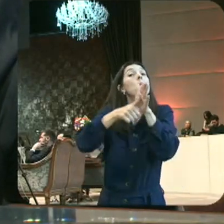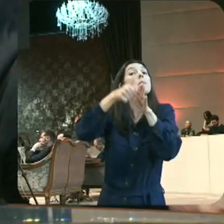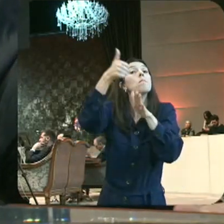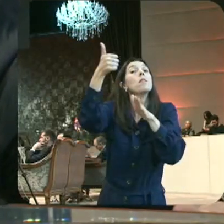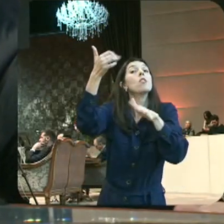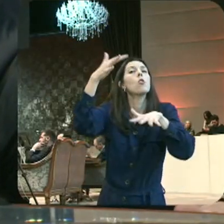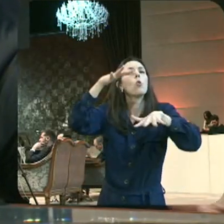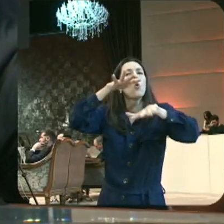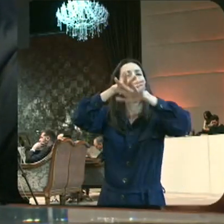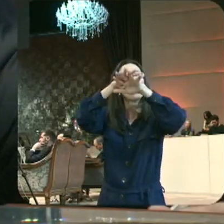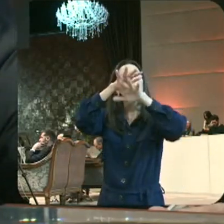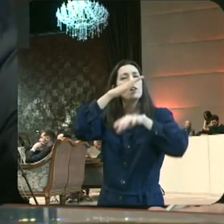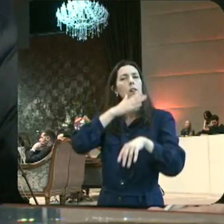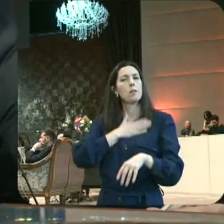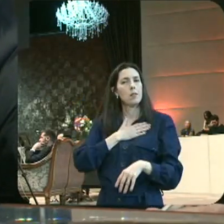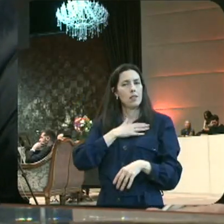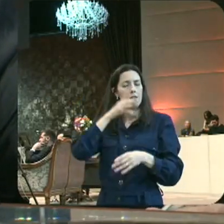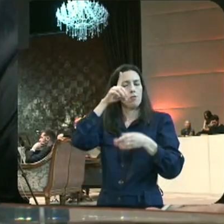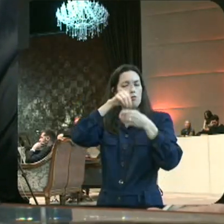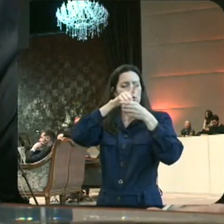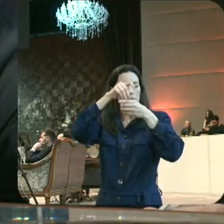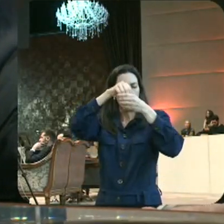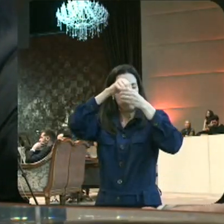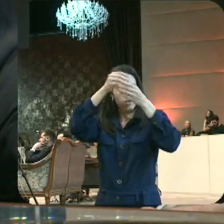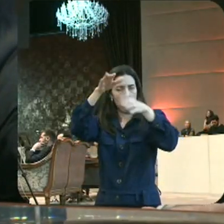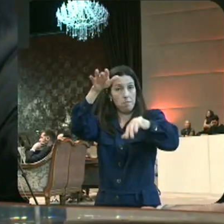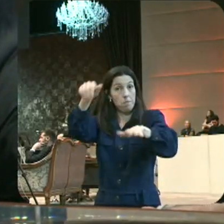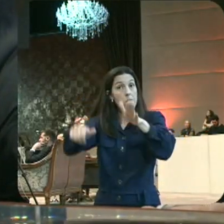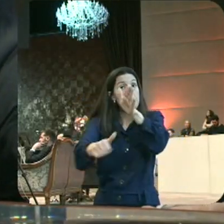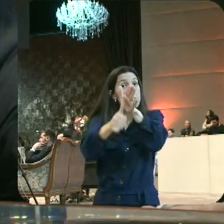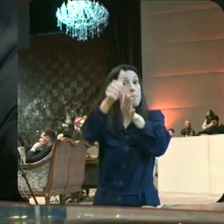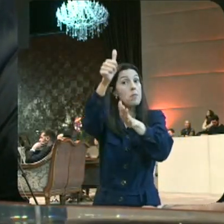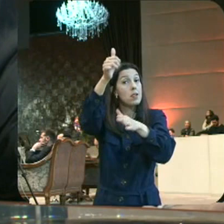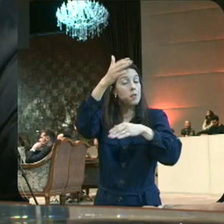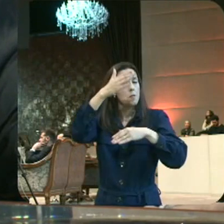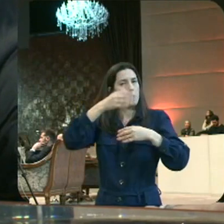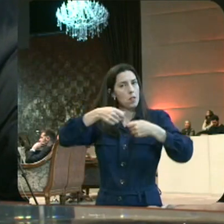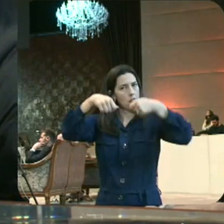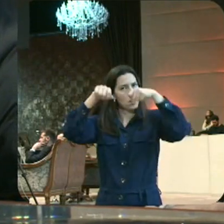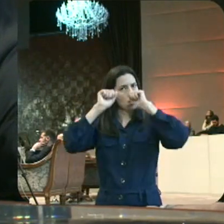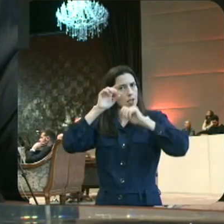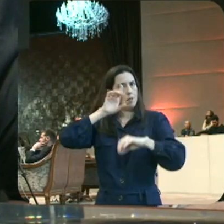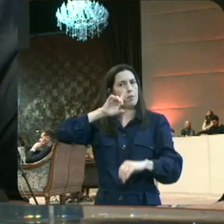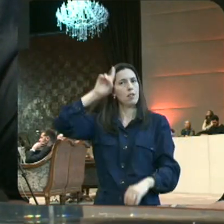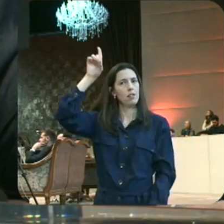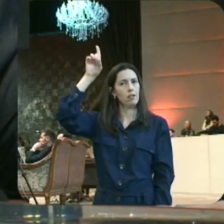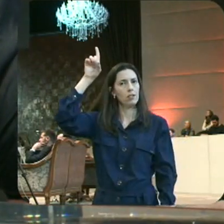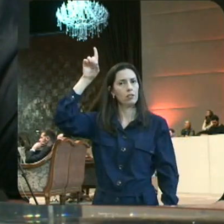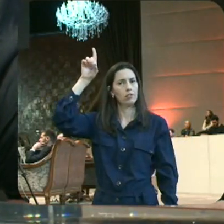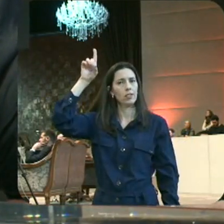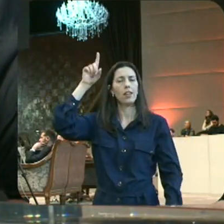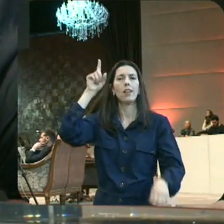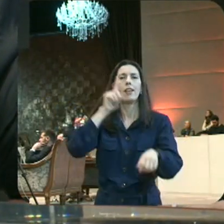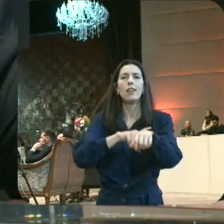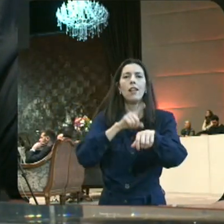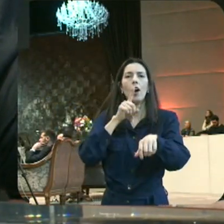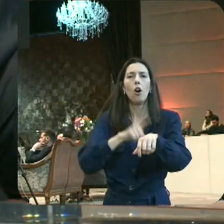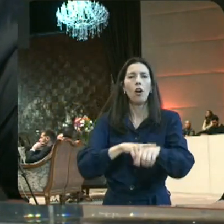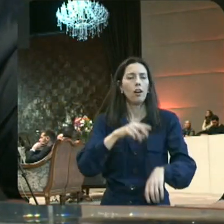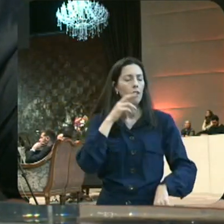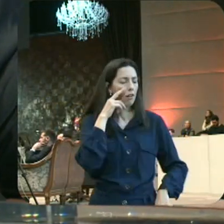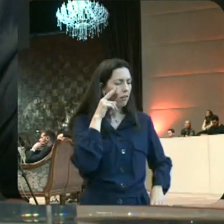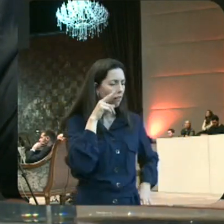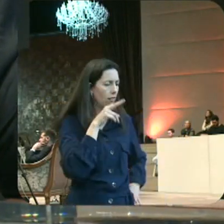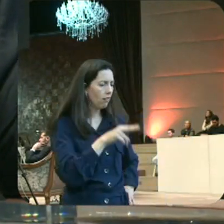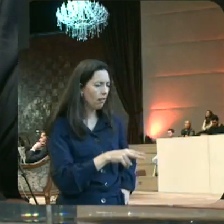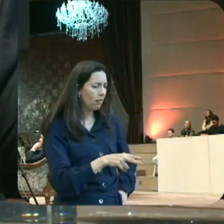que sou eu o Senhor da tua vida. E quando a gente não faz isso, como é que Deus nos vê?